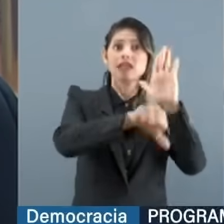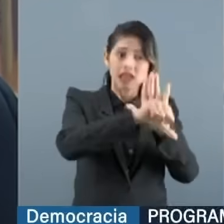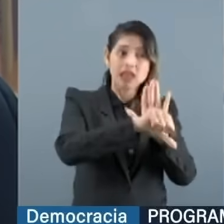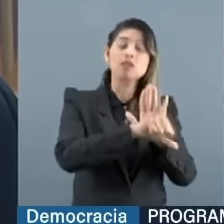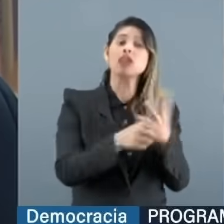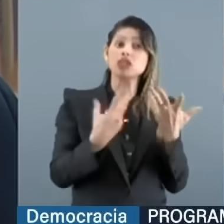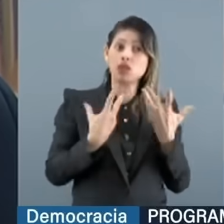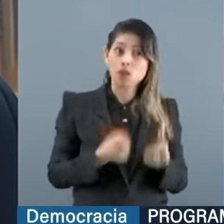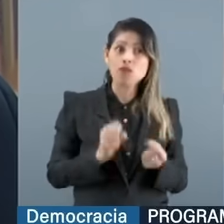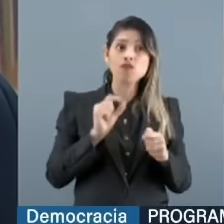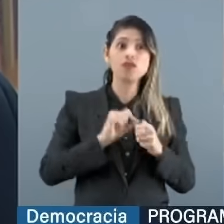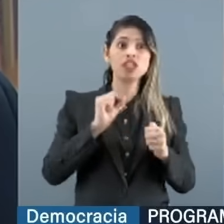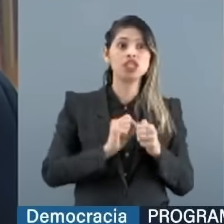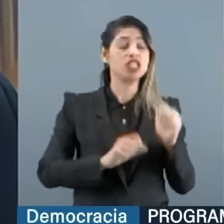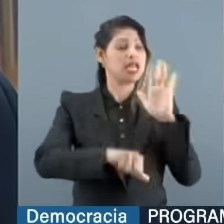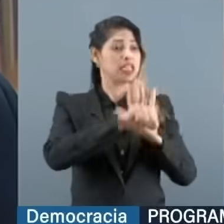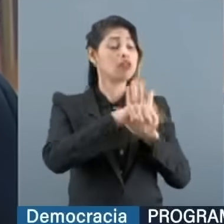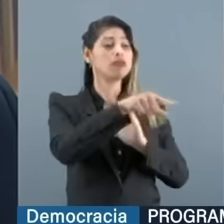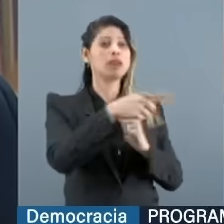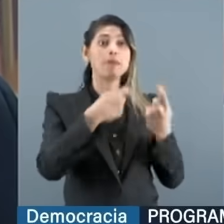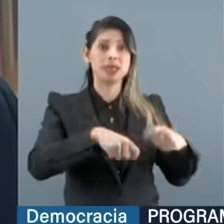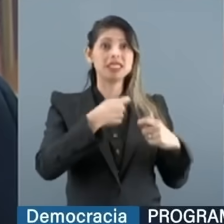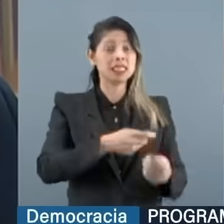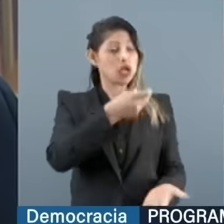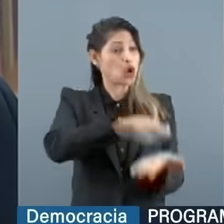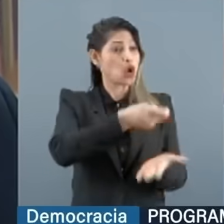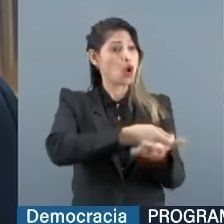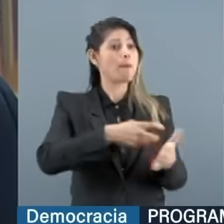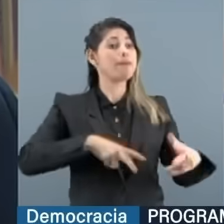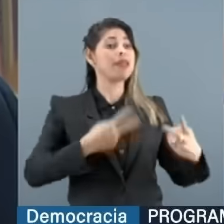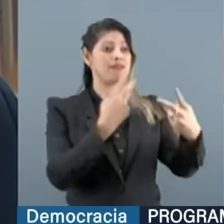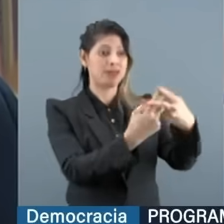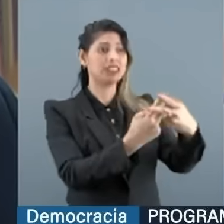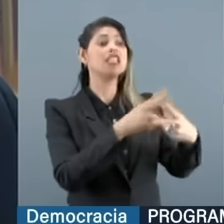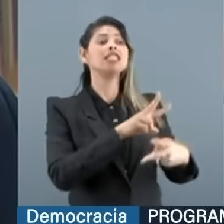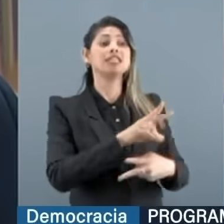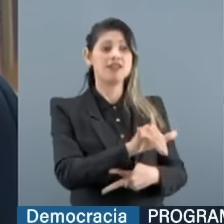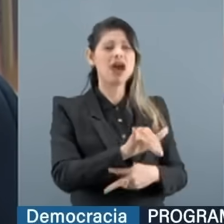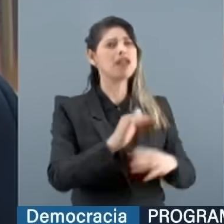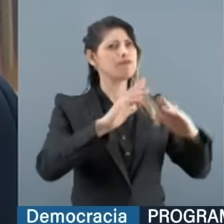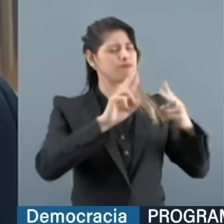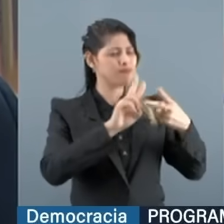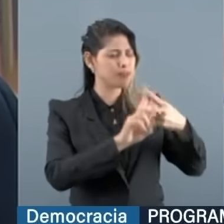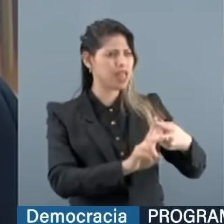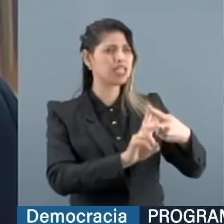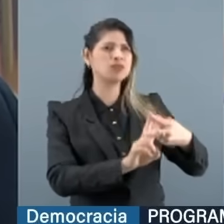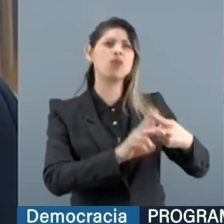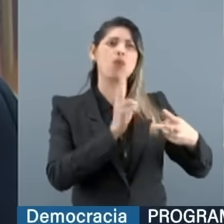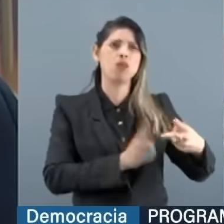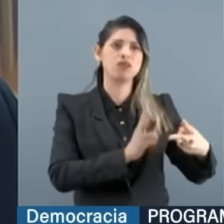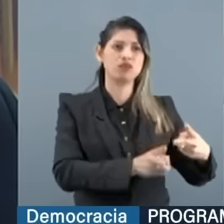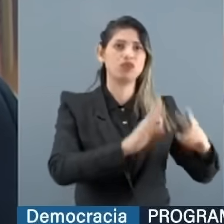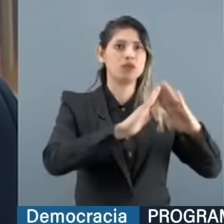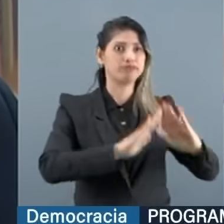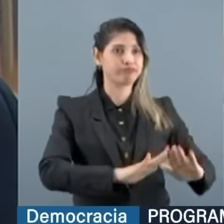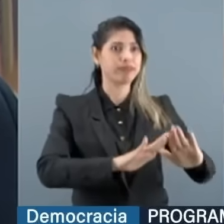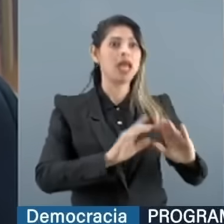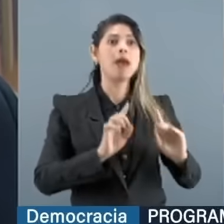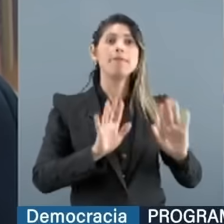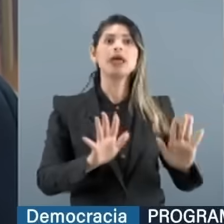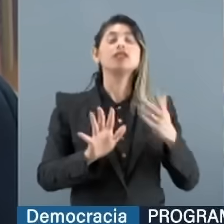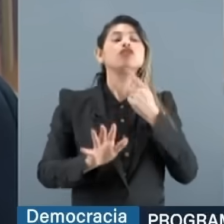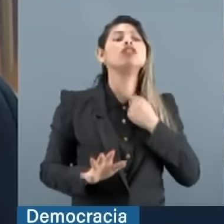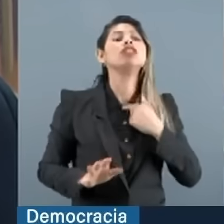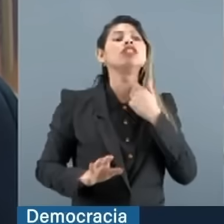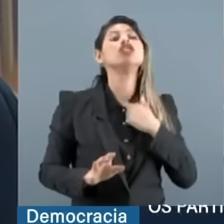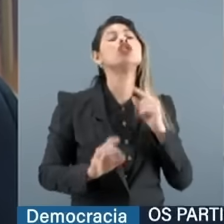crimes. Você vai ter que responder por penas. Você vai ficar um bom tempo na cadeia. Eu vou desejar que esse período que você